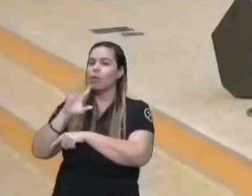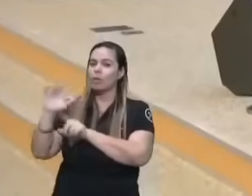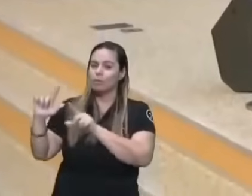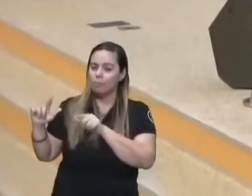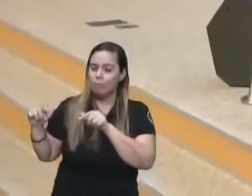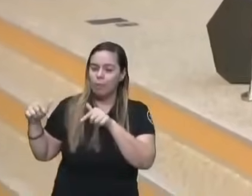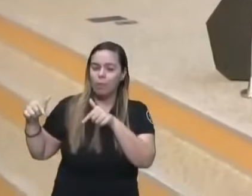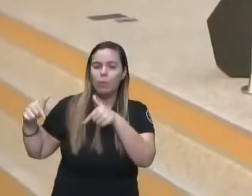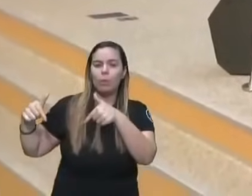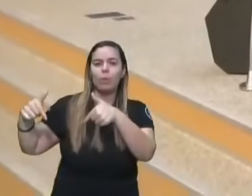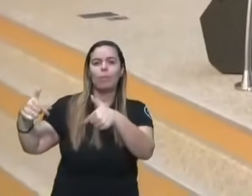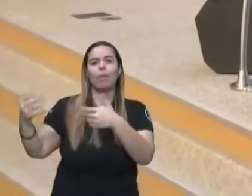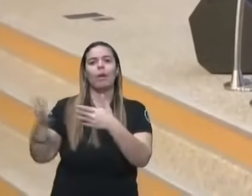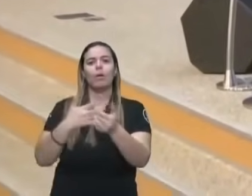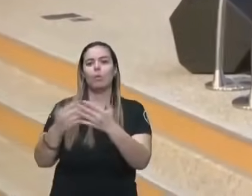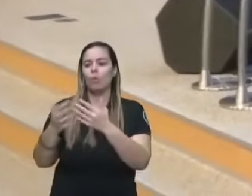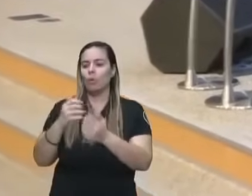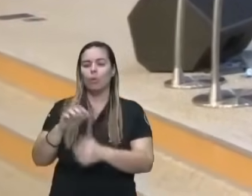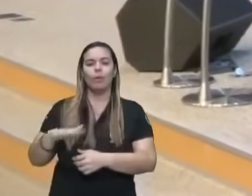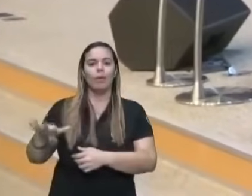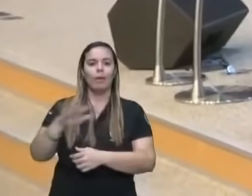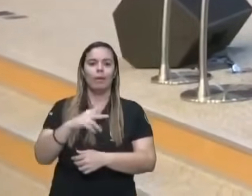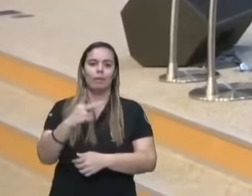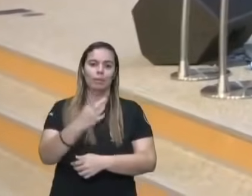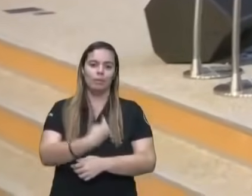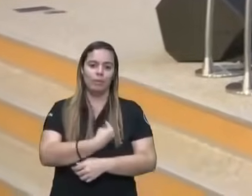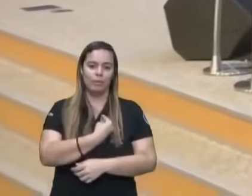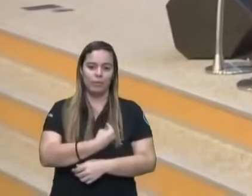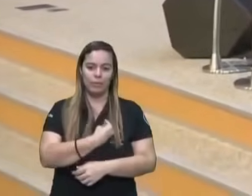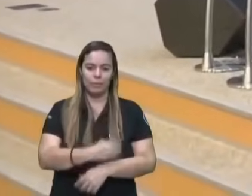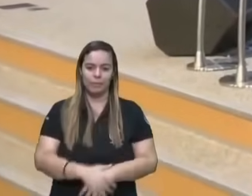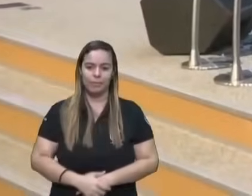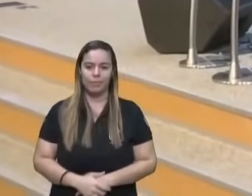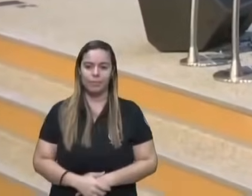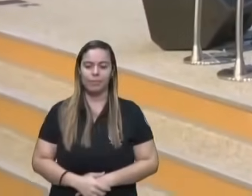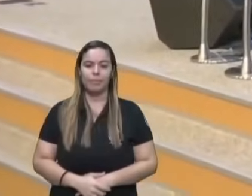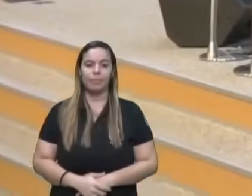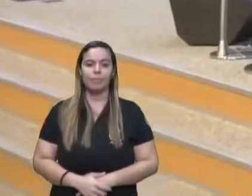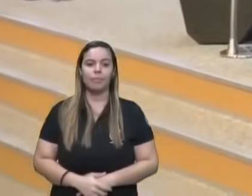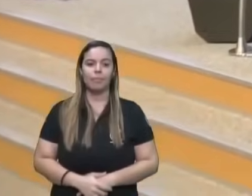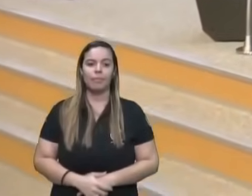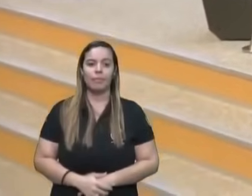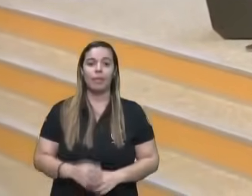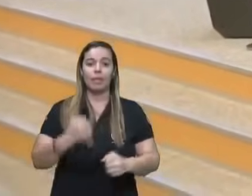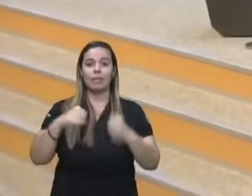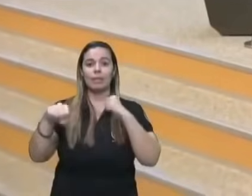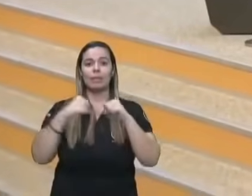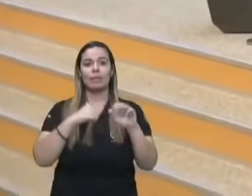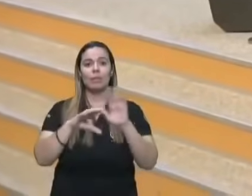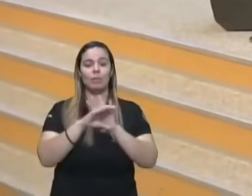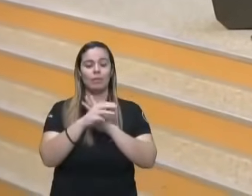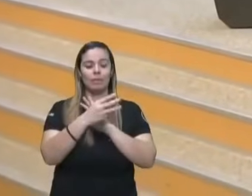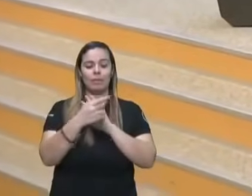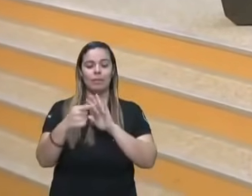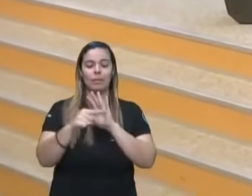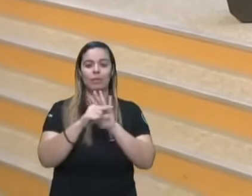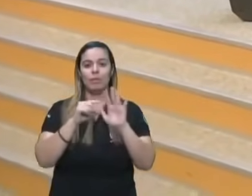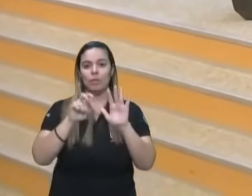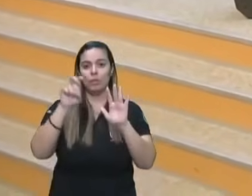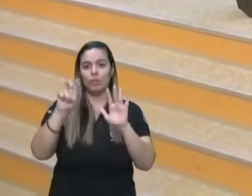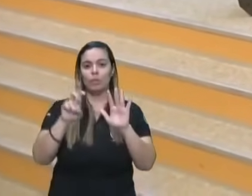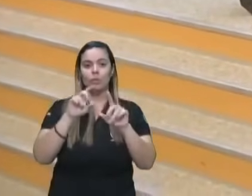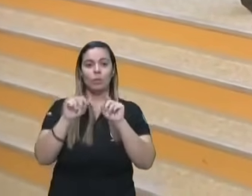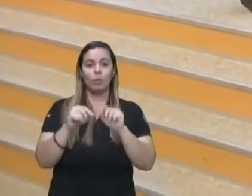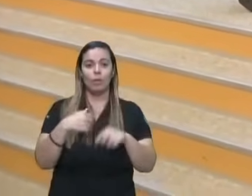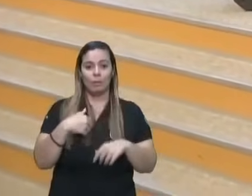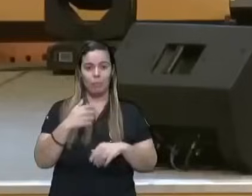agir em qualquer área da sua vida. O famoso Salmo 37, versículo 5: entrega o